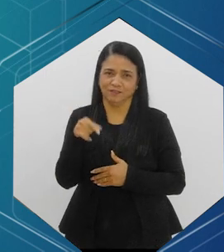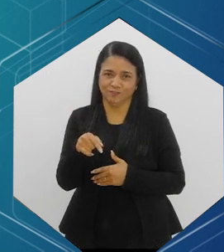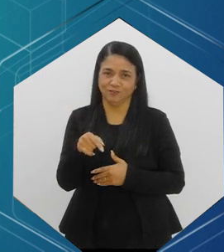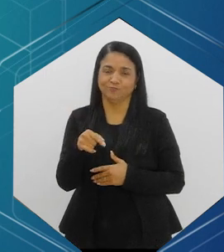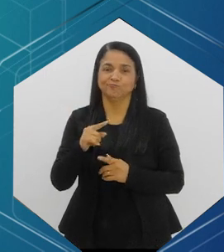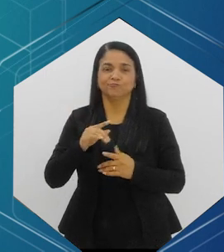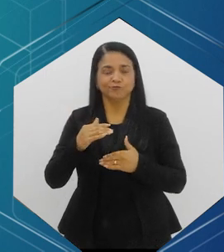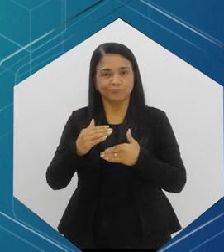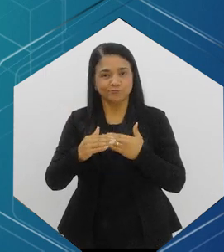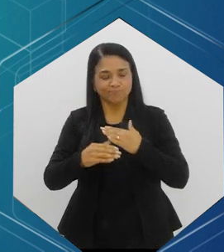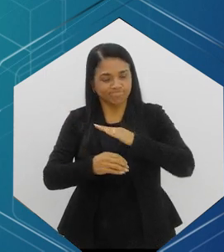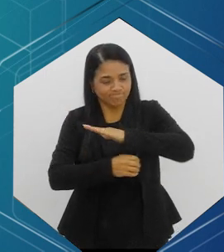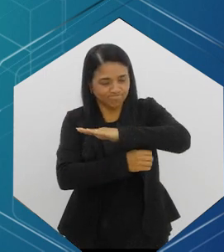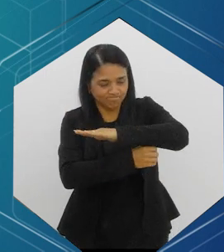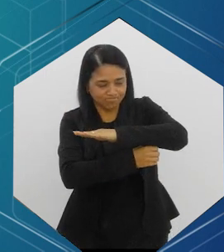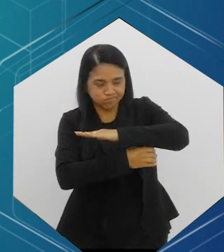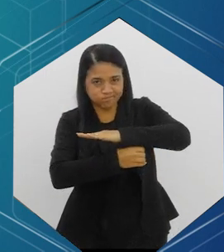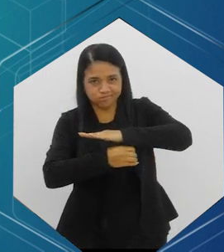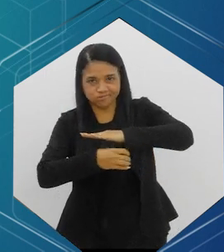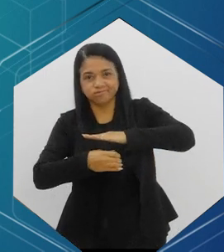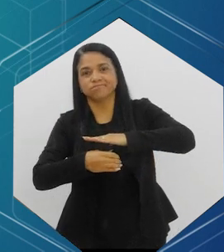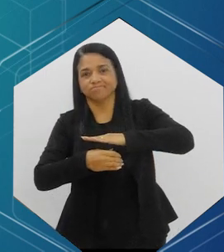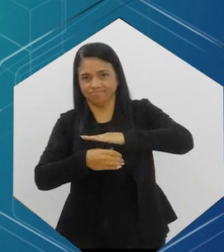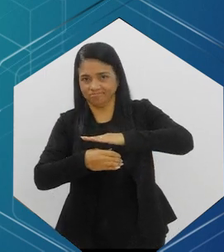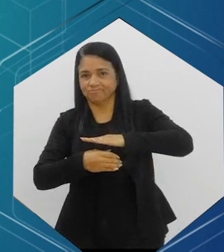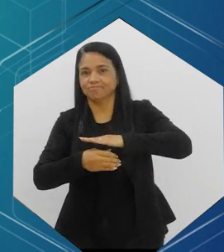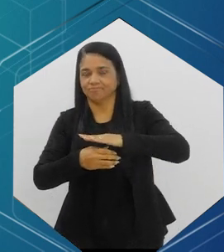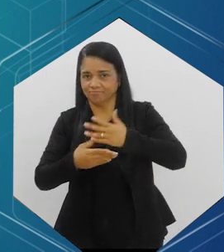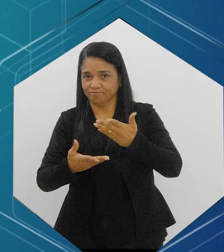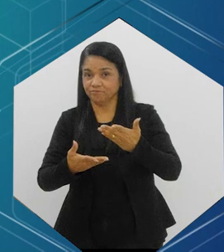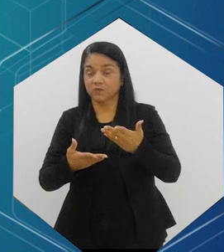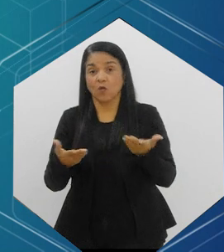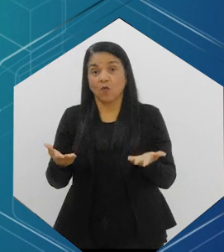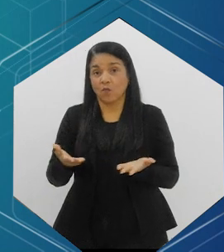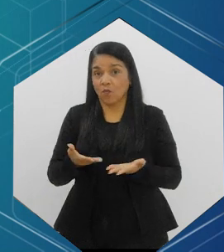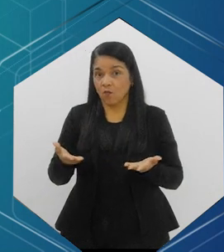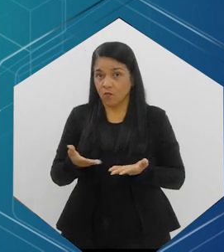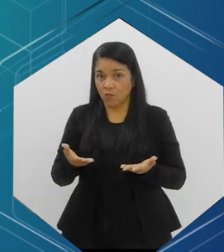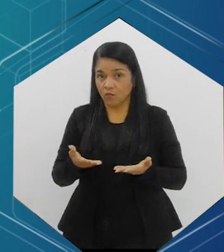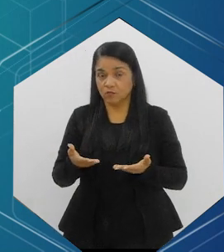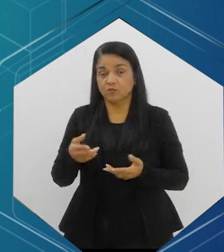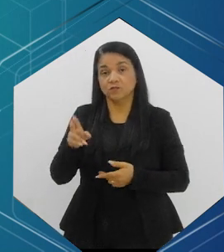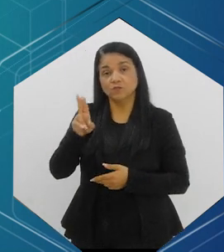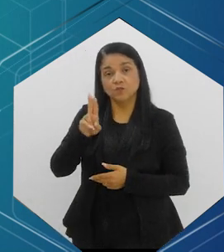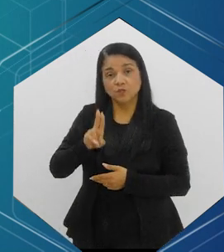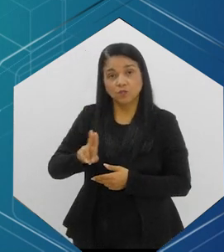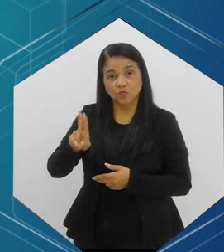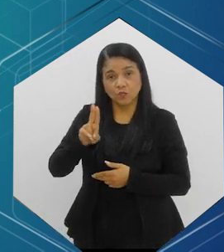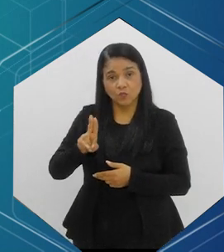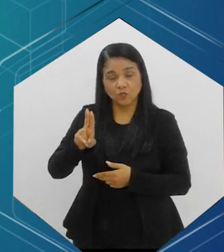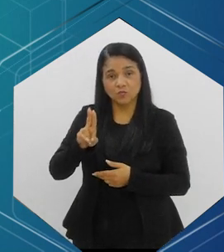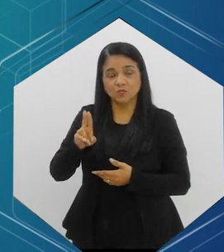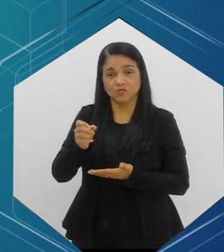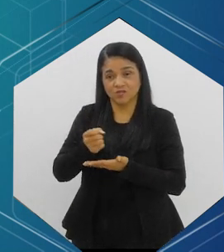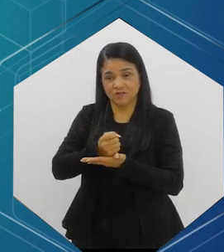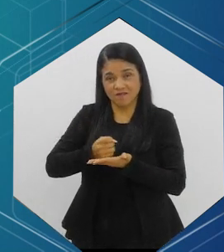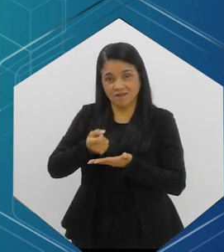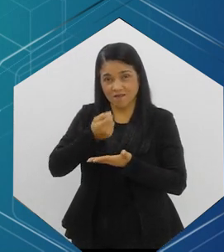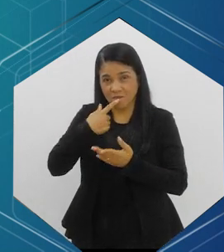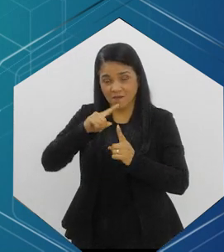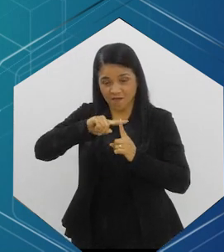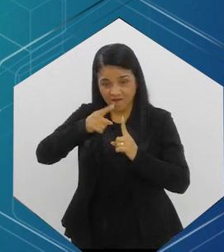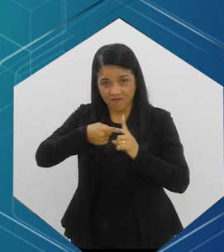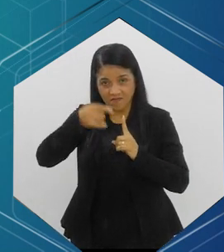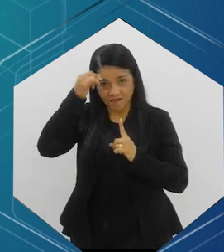importante no desenvolvimento de uma trombose. E hoje você tem o uso de anticoncepcionais